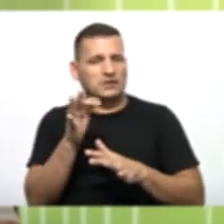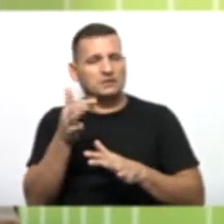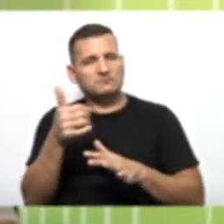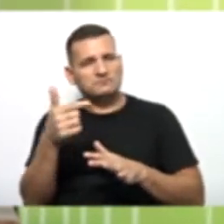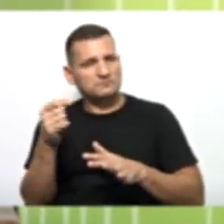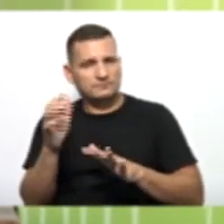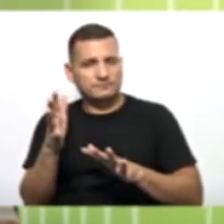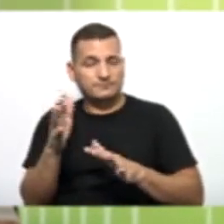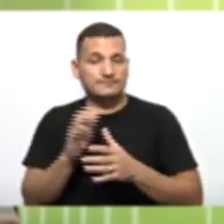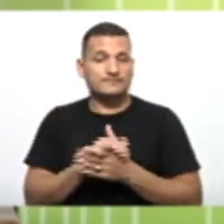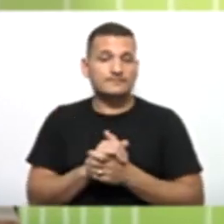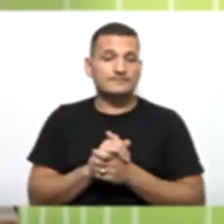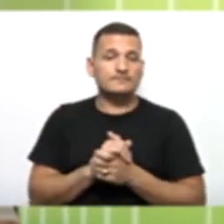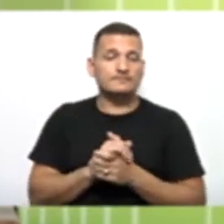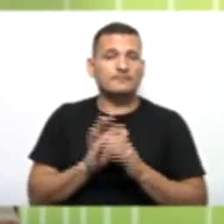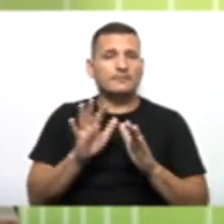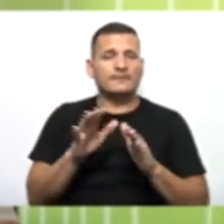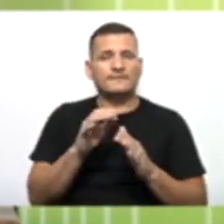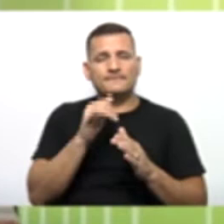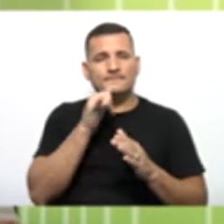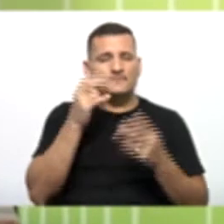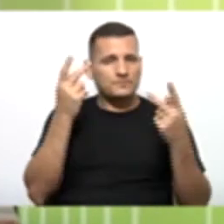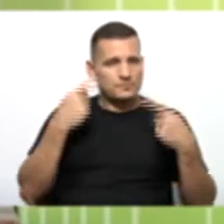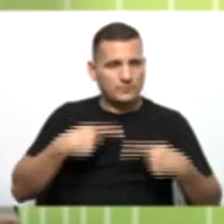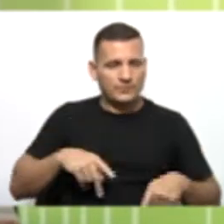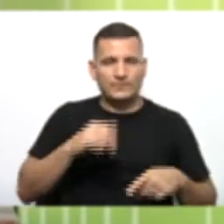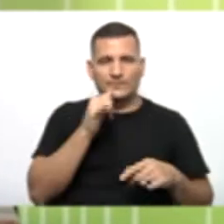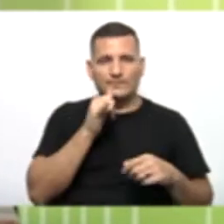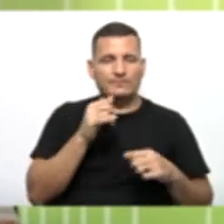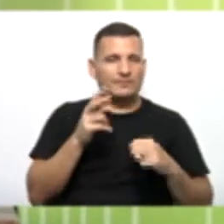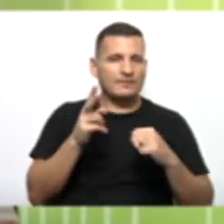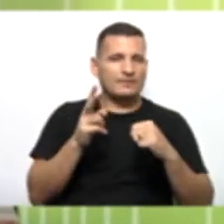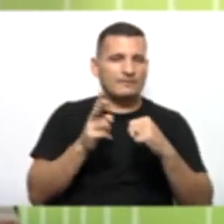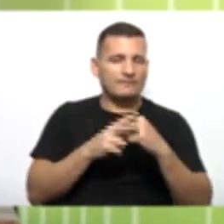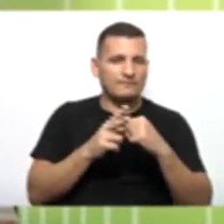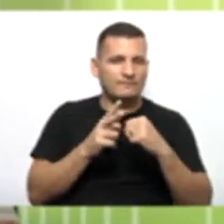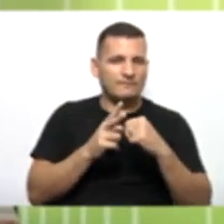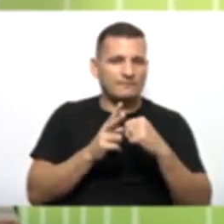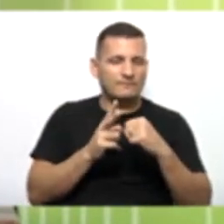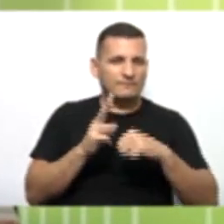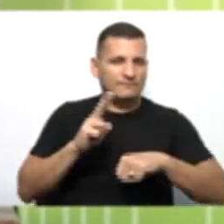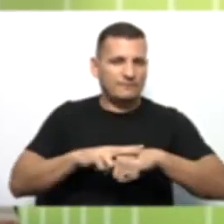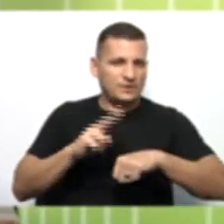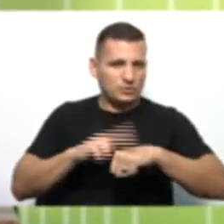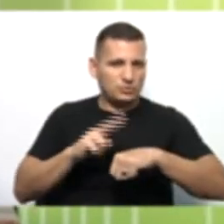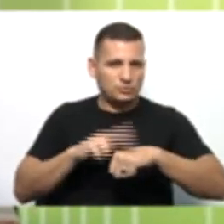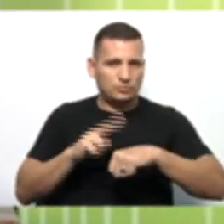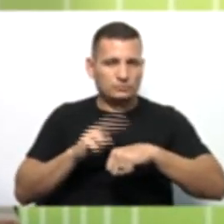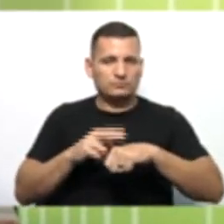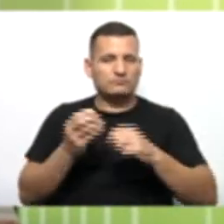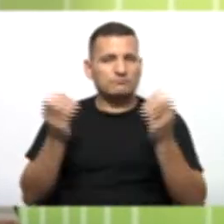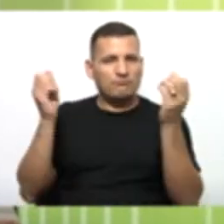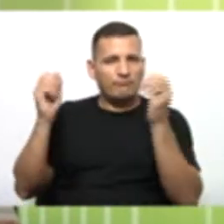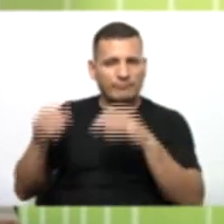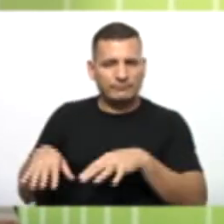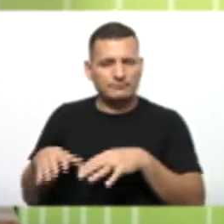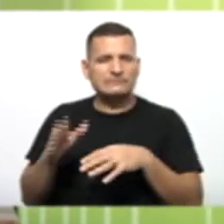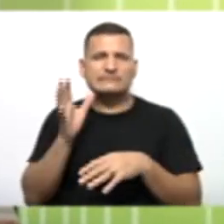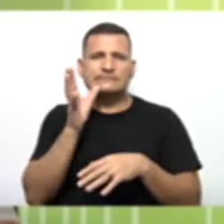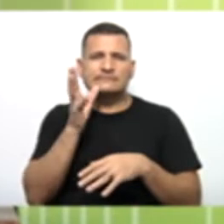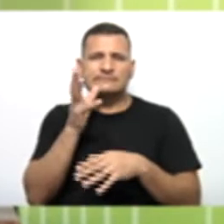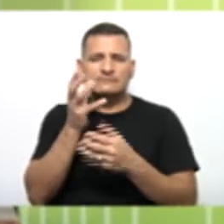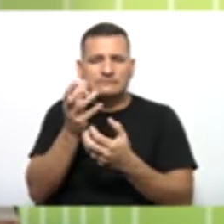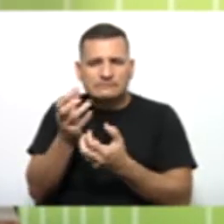Já materiais produzidos pelo homem, como vidro, por exemplo, podem levar até 5.000 anos. O plástico